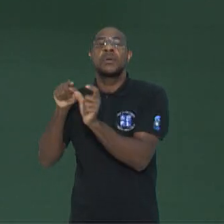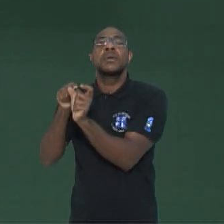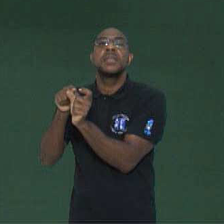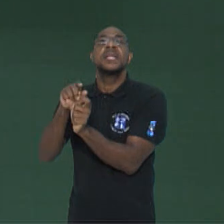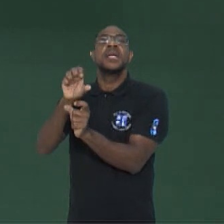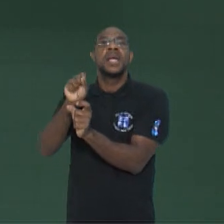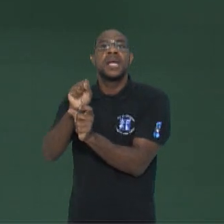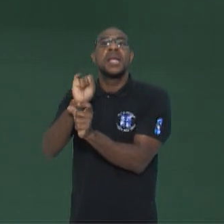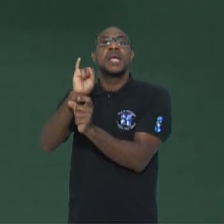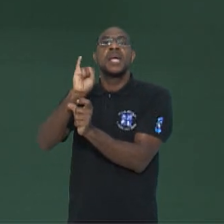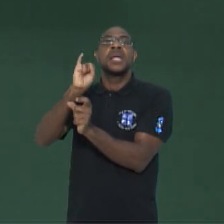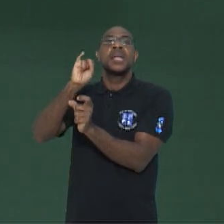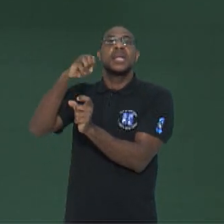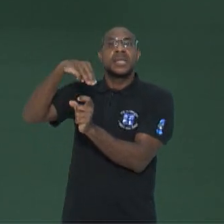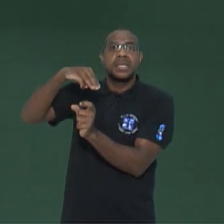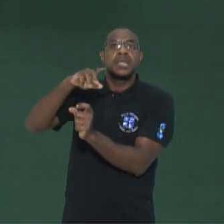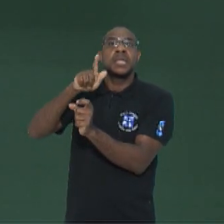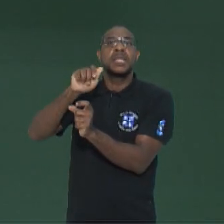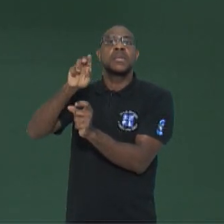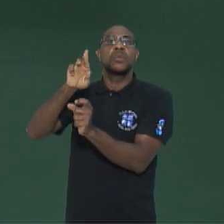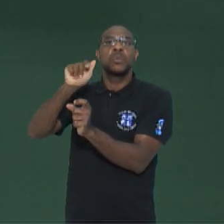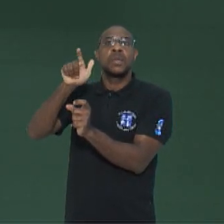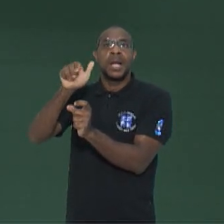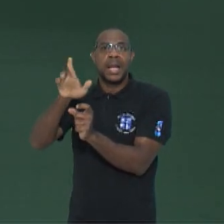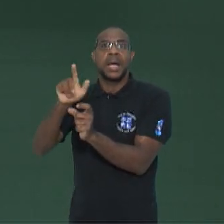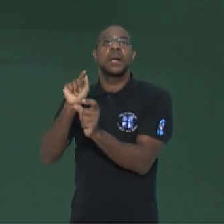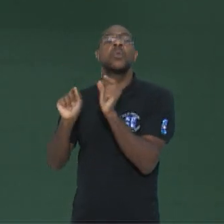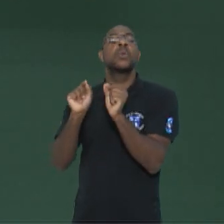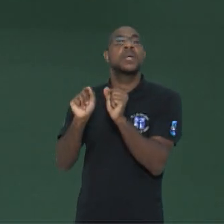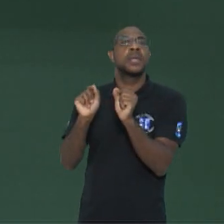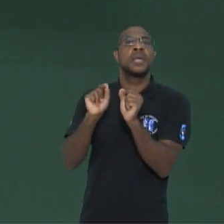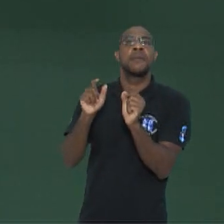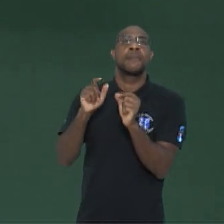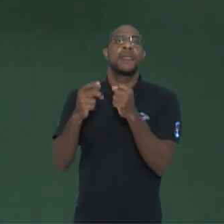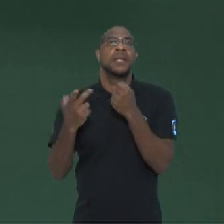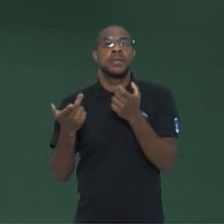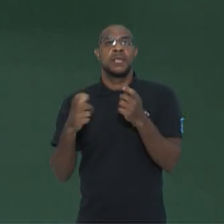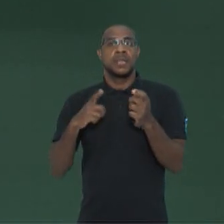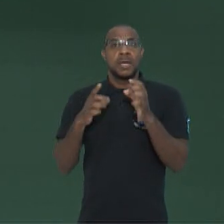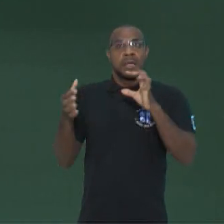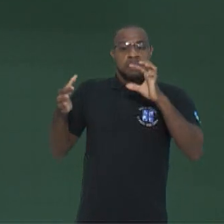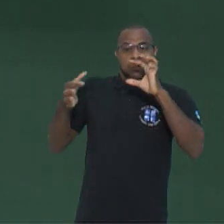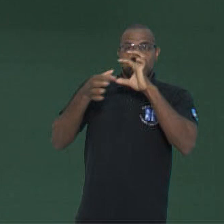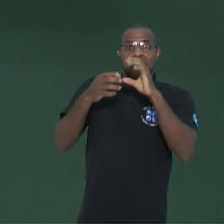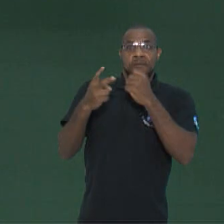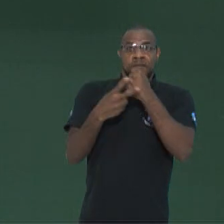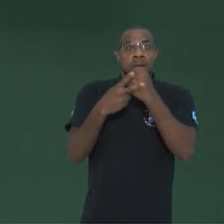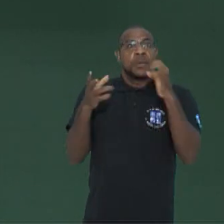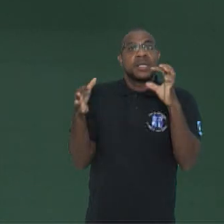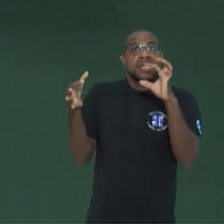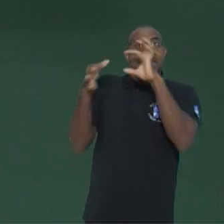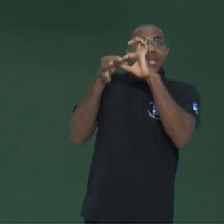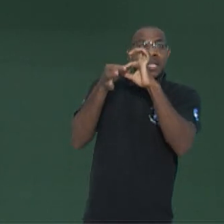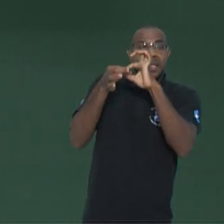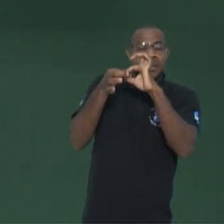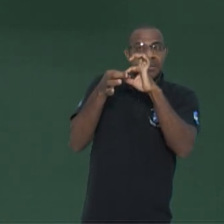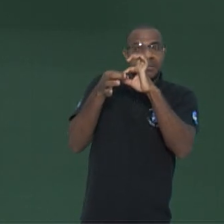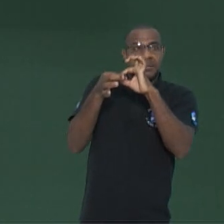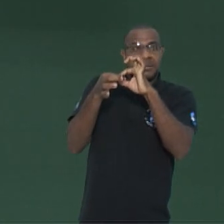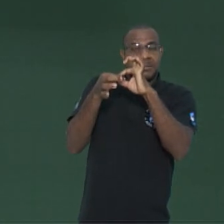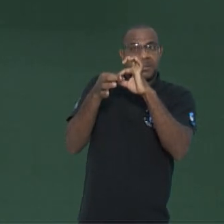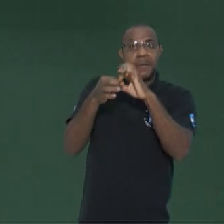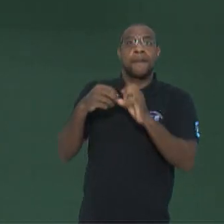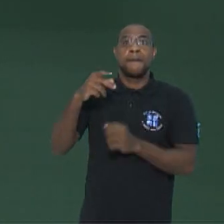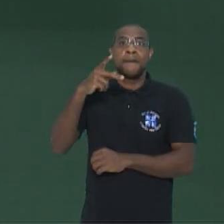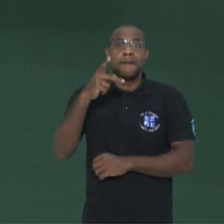sujeito, é o verbo de ligação. O que ele é? É uma criação. Então, o predicativo,